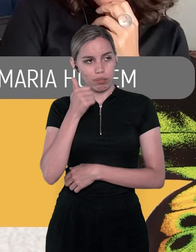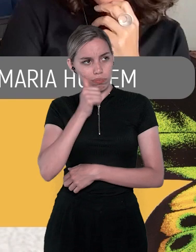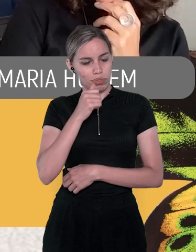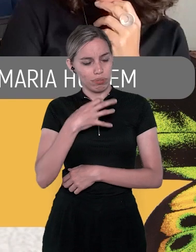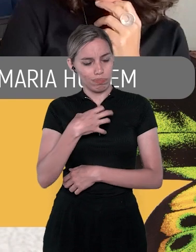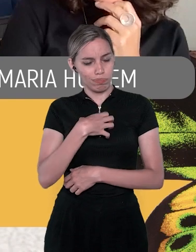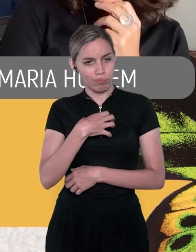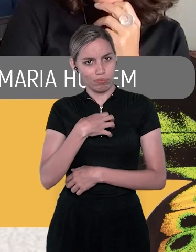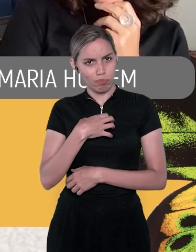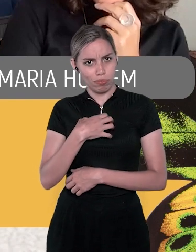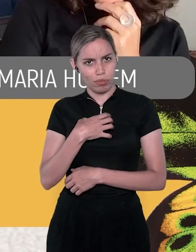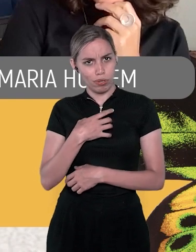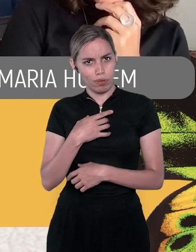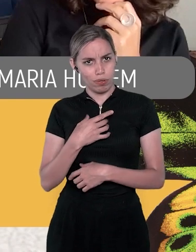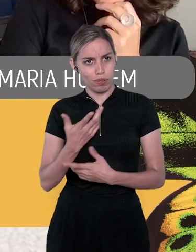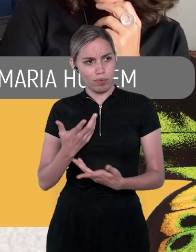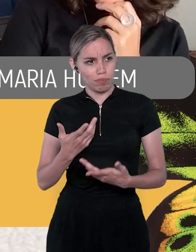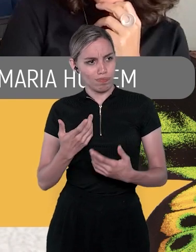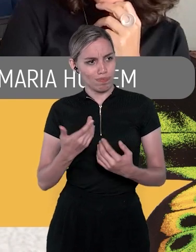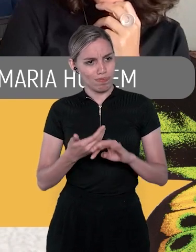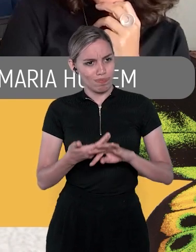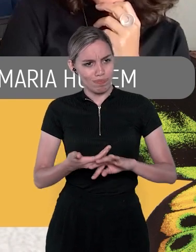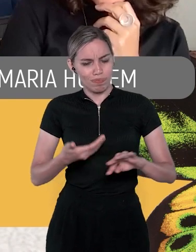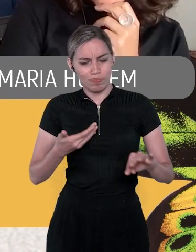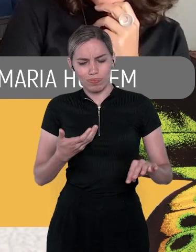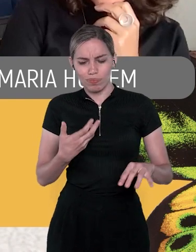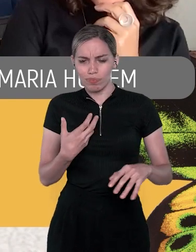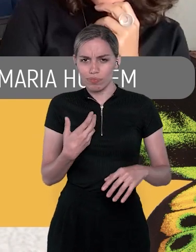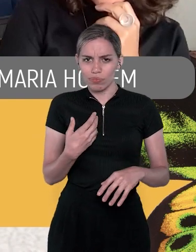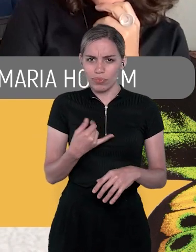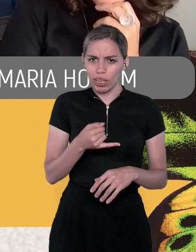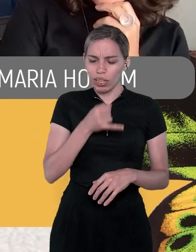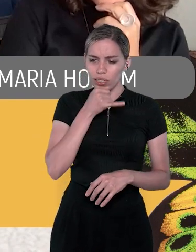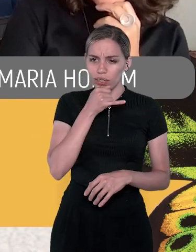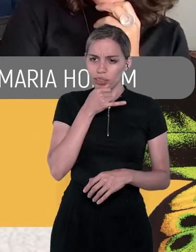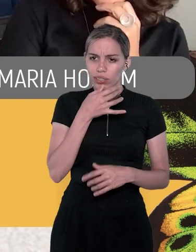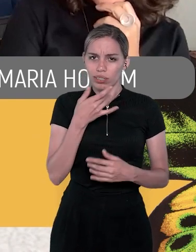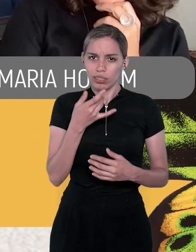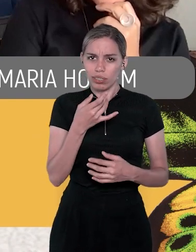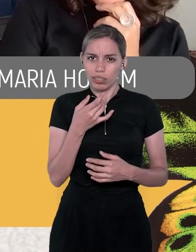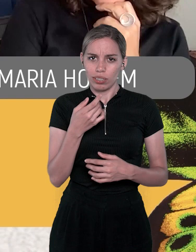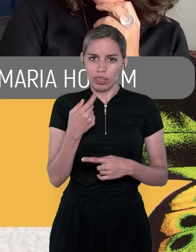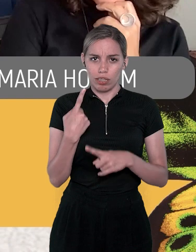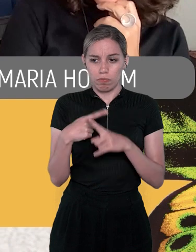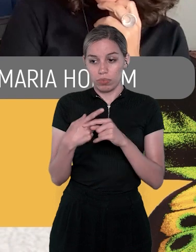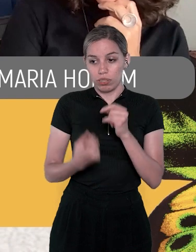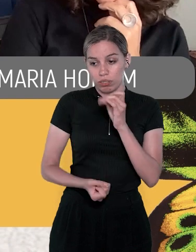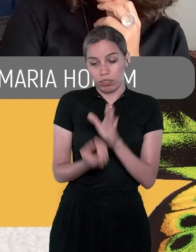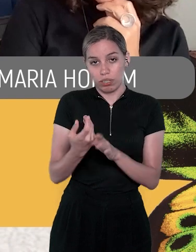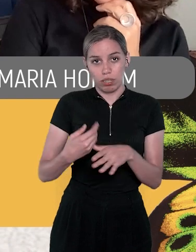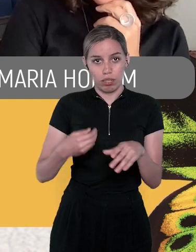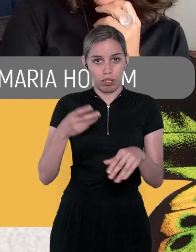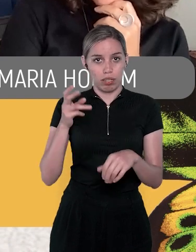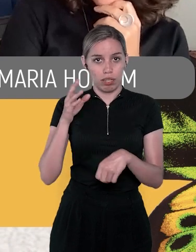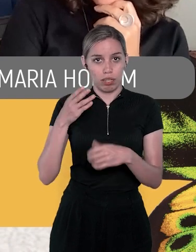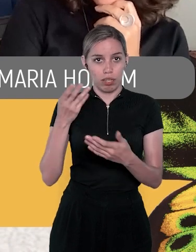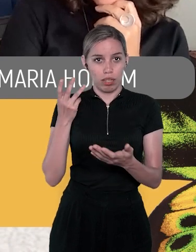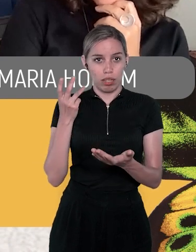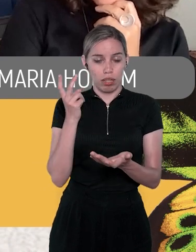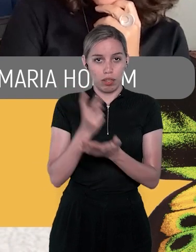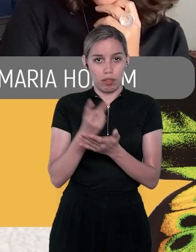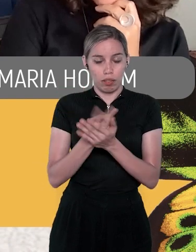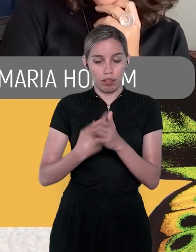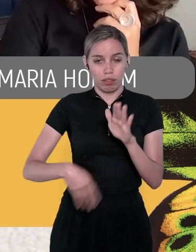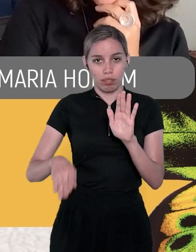das confusões que ela própria está tendo de construção da sua própria identidade, enfim. E eu olhei e disse,